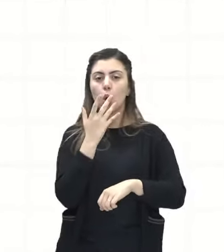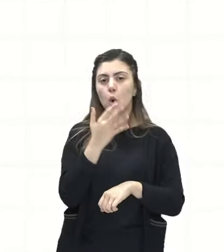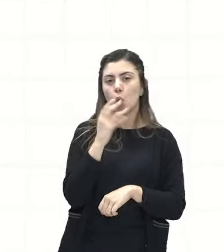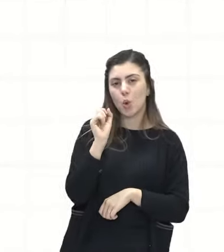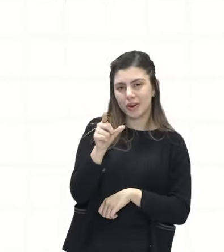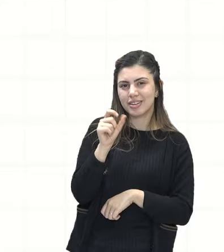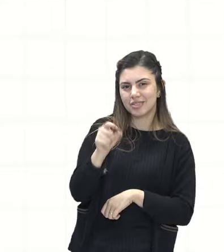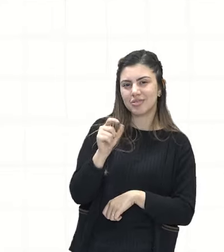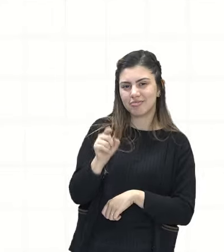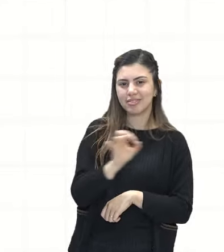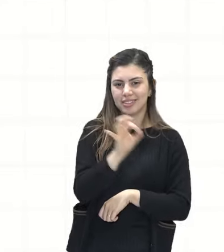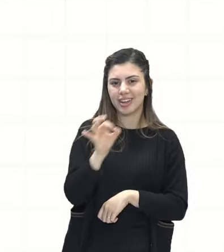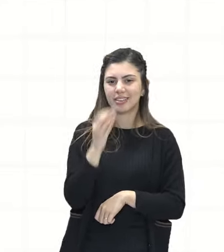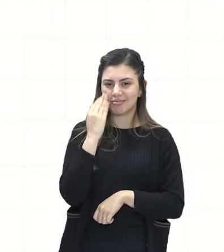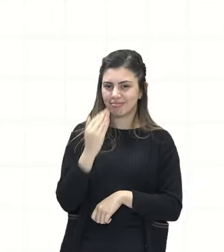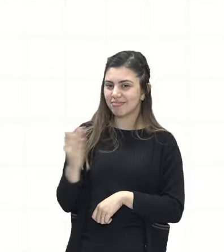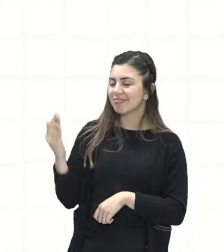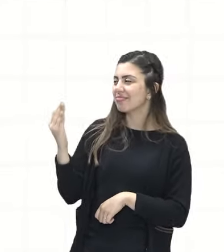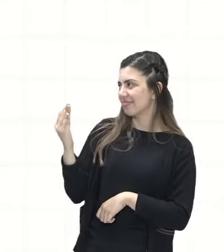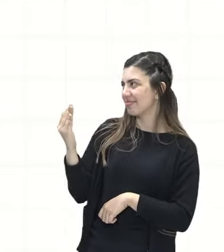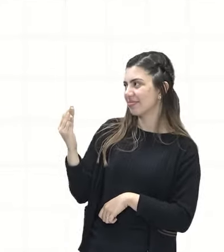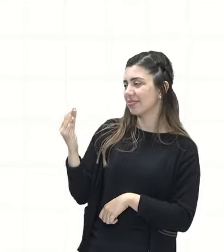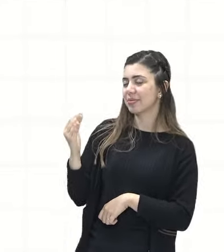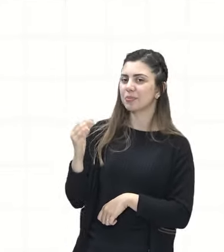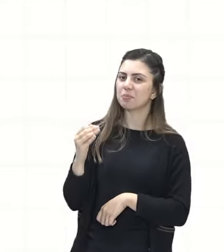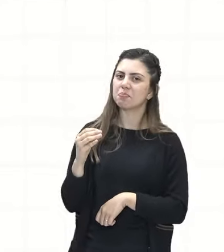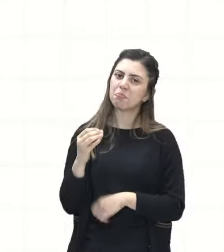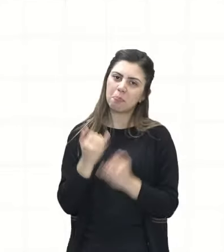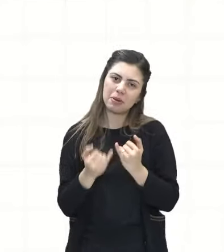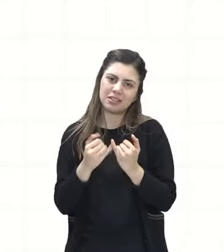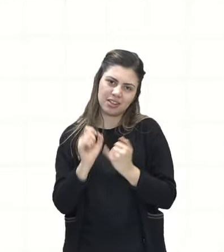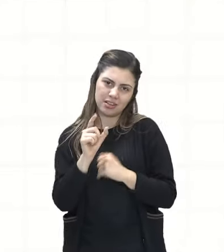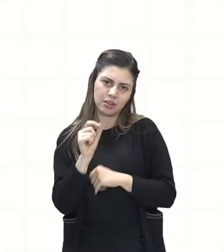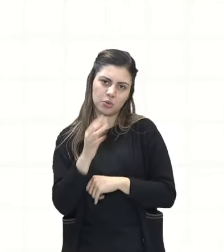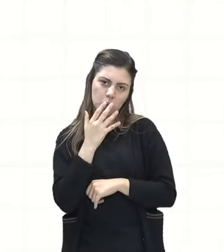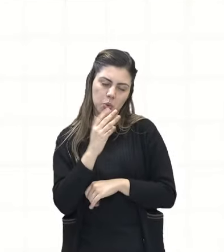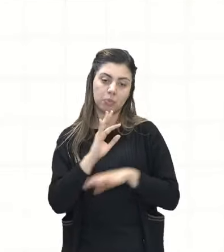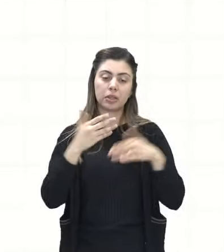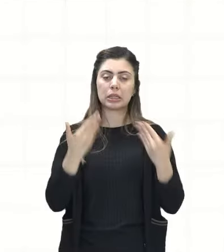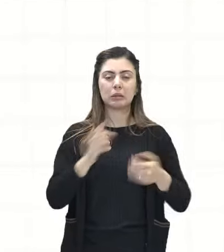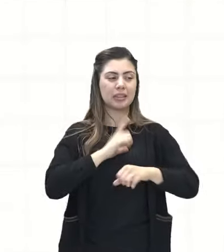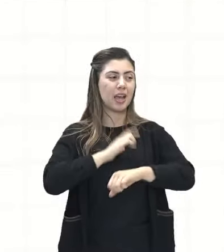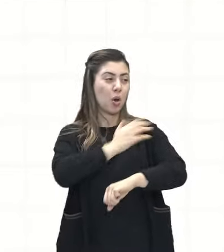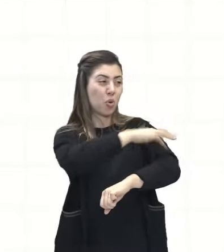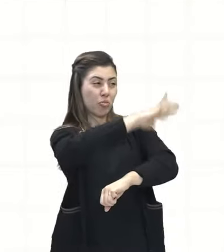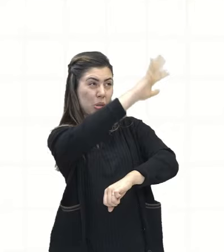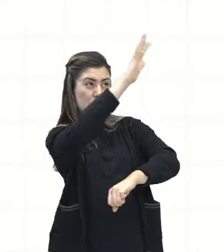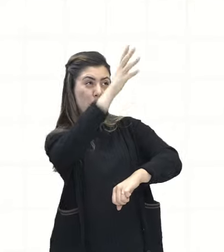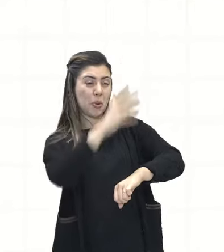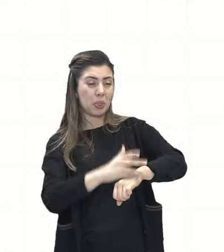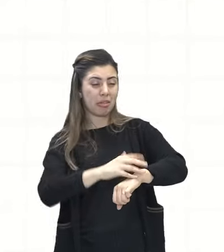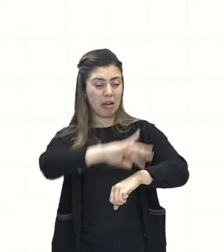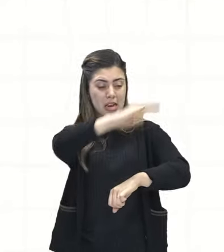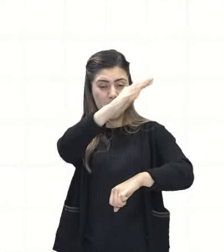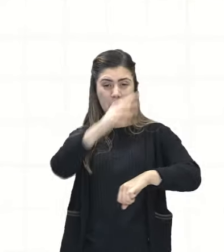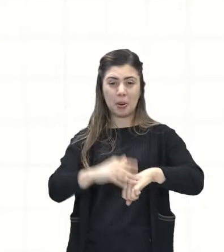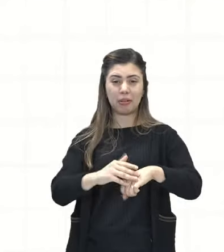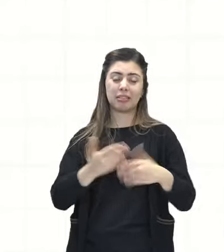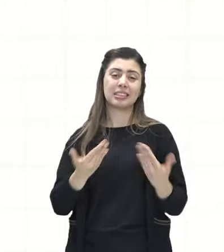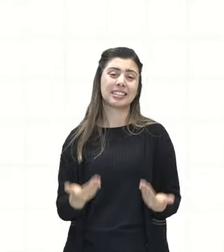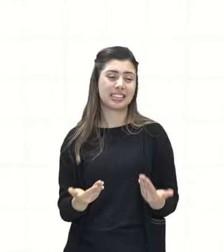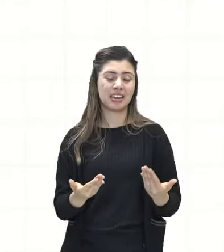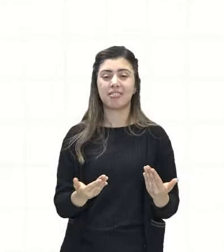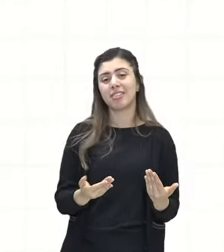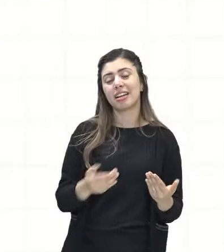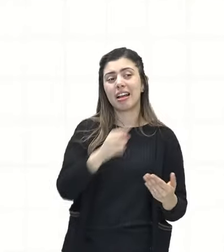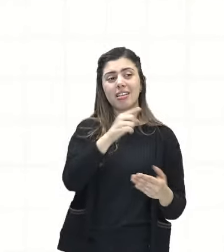tá pintadas aqui num tom próximo do azul Então por conta da altitude né por conta da do relevo acidentado